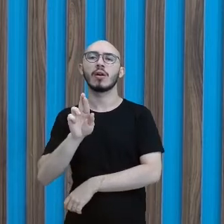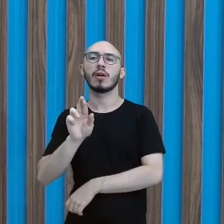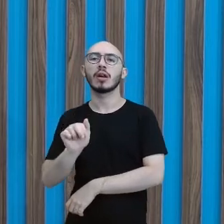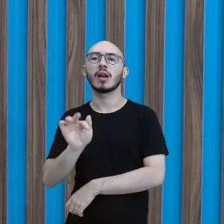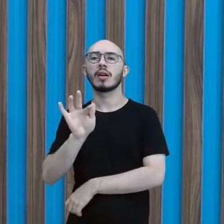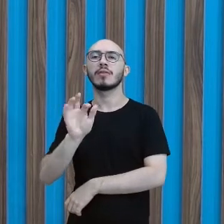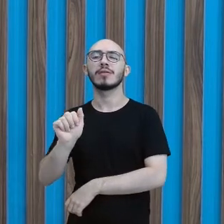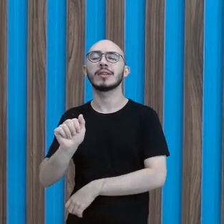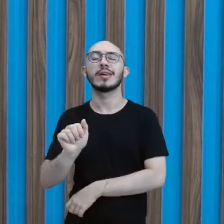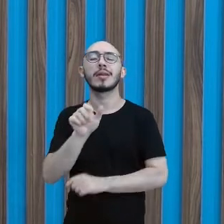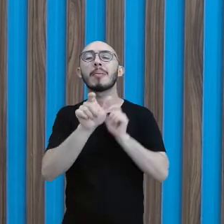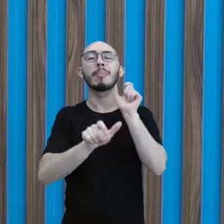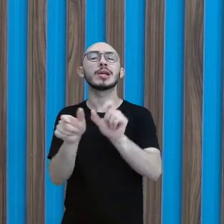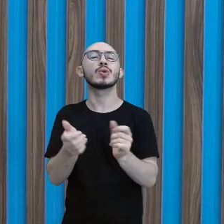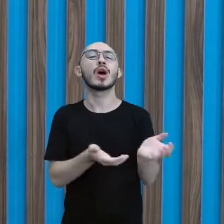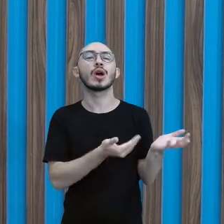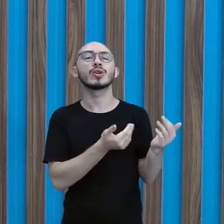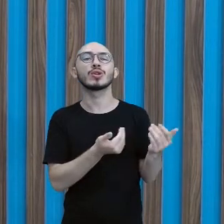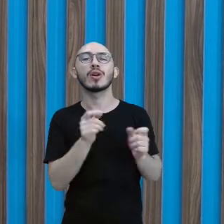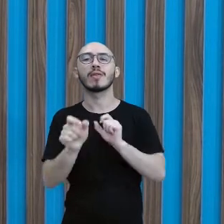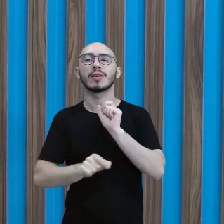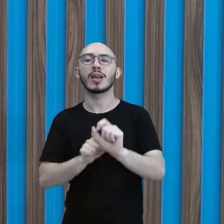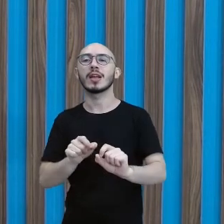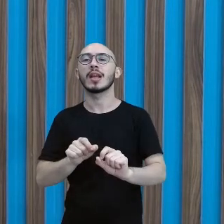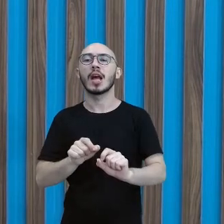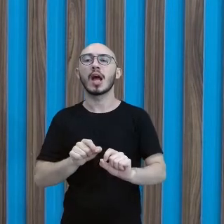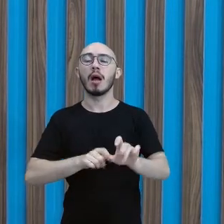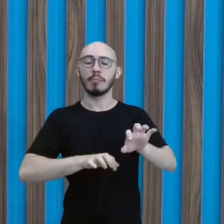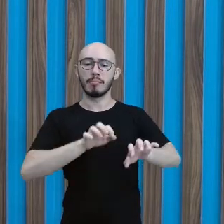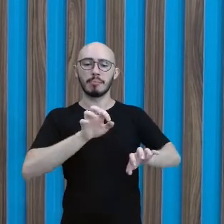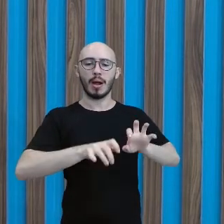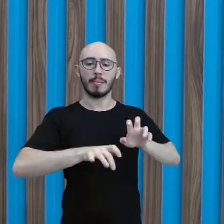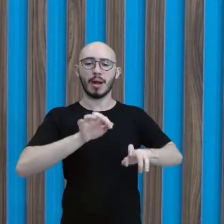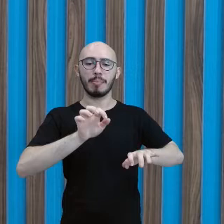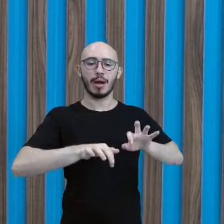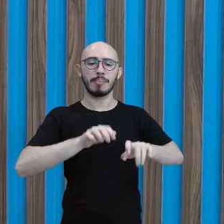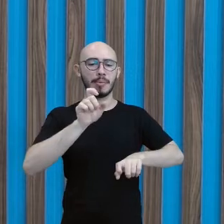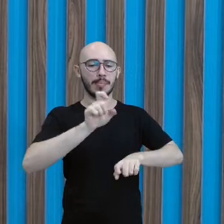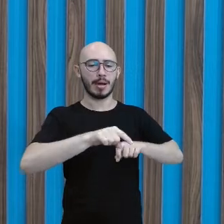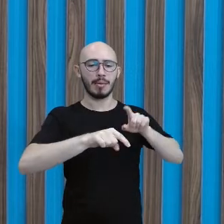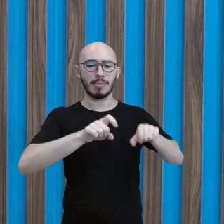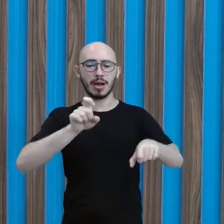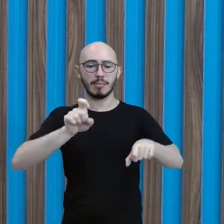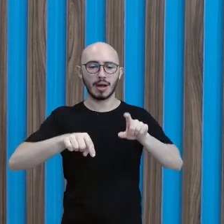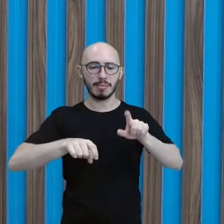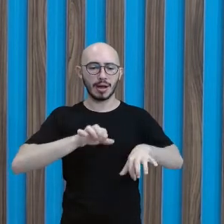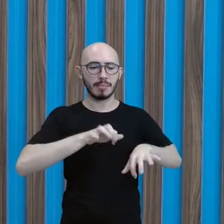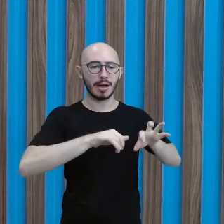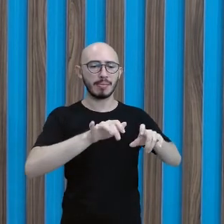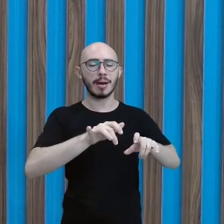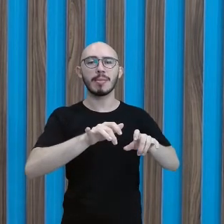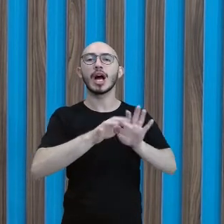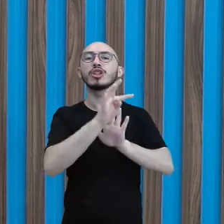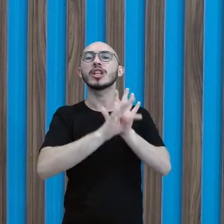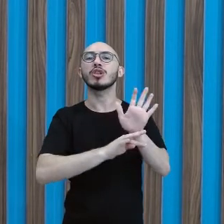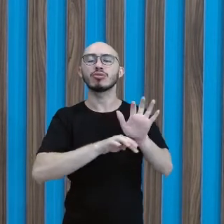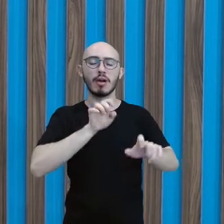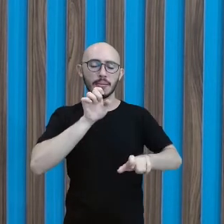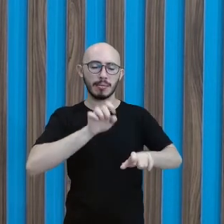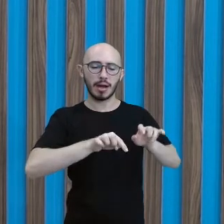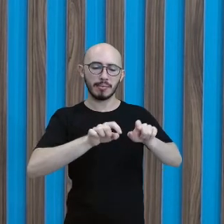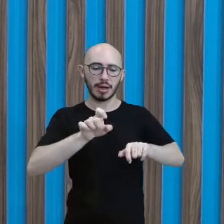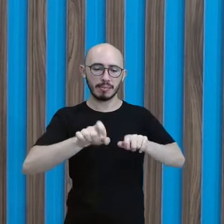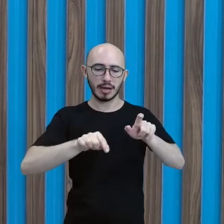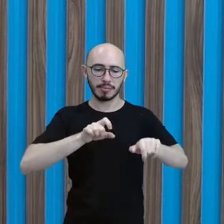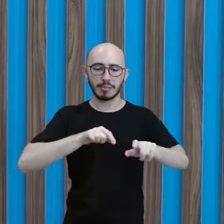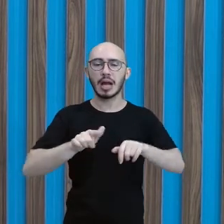mais novo, né, a máquina de escrever, existia uma máquina de escrever, né, que você datilografava, né? Então,